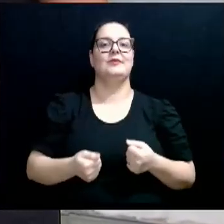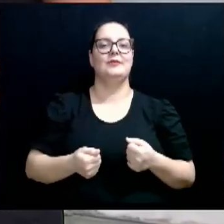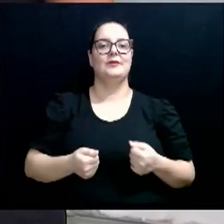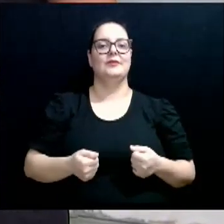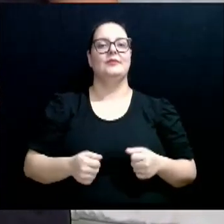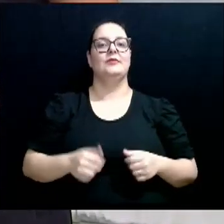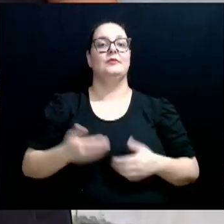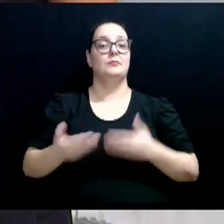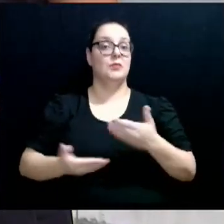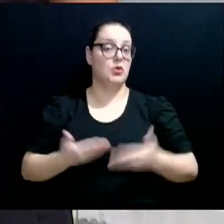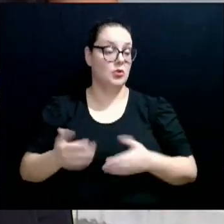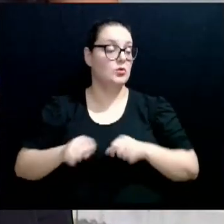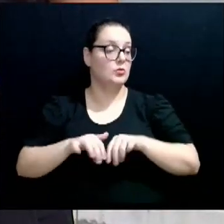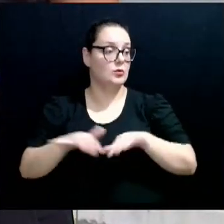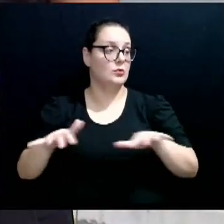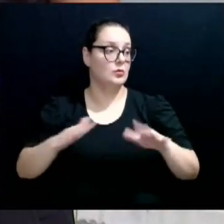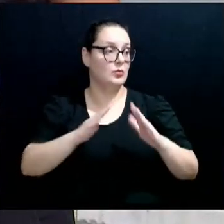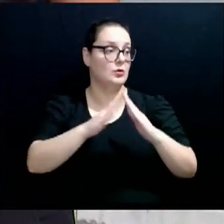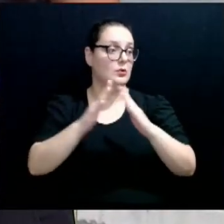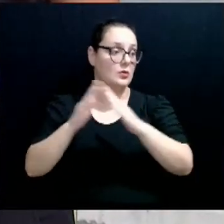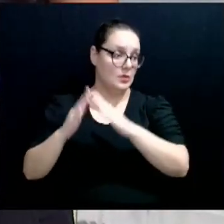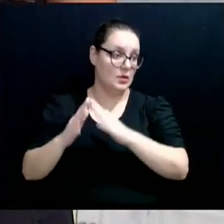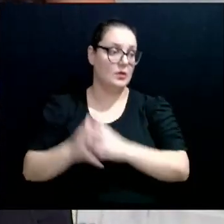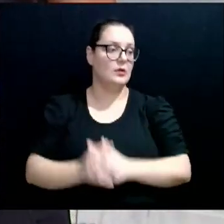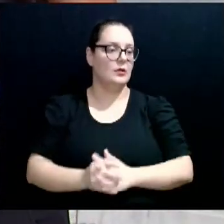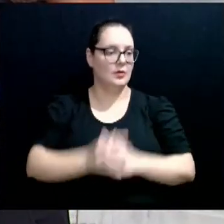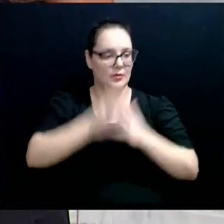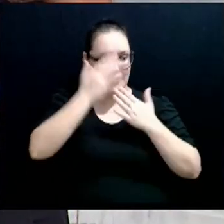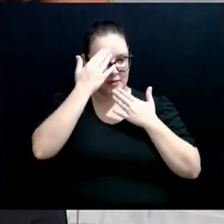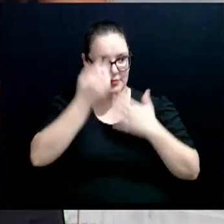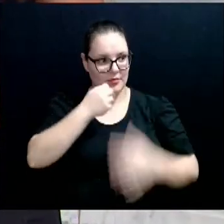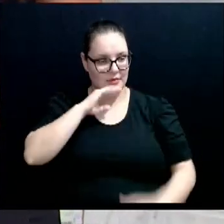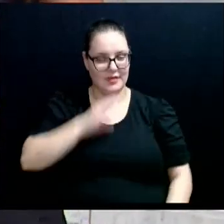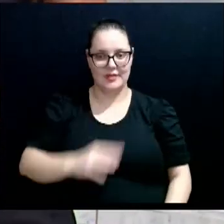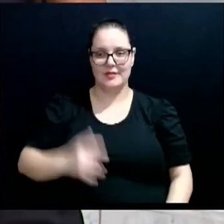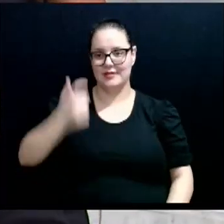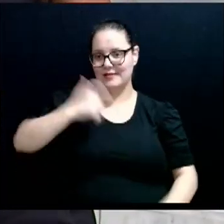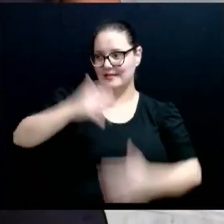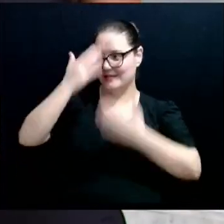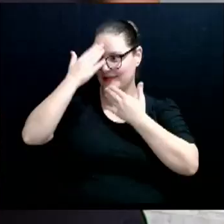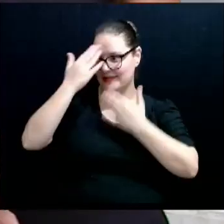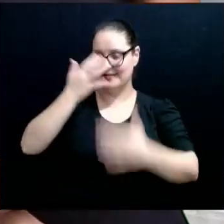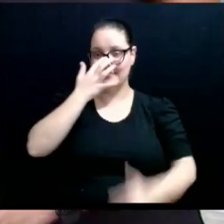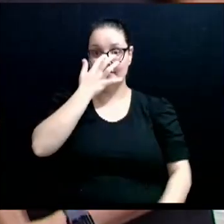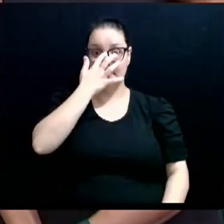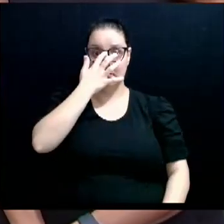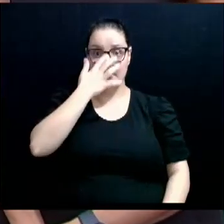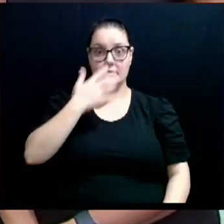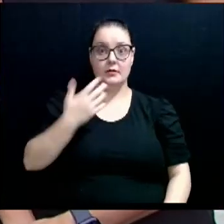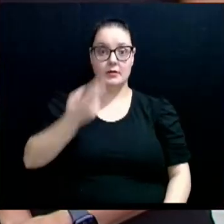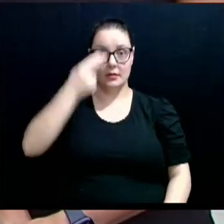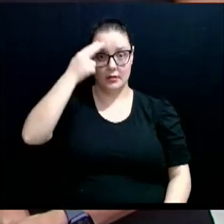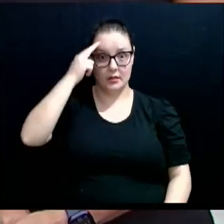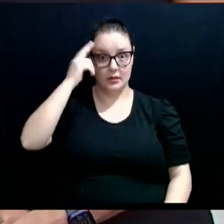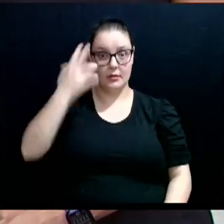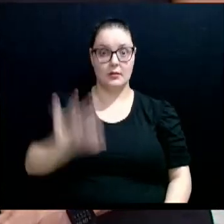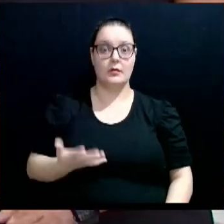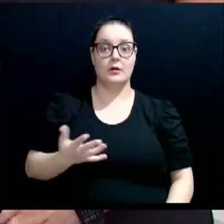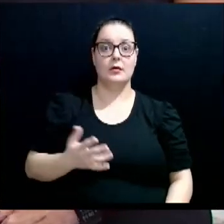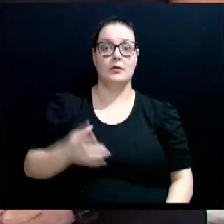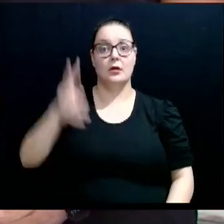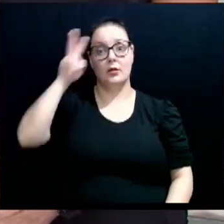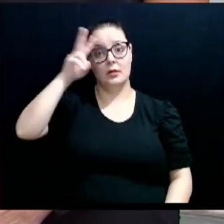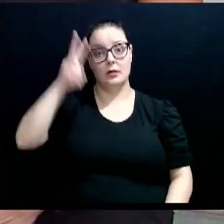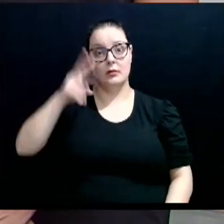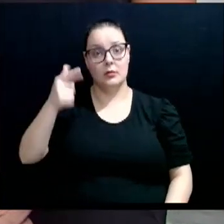o pessoal que está em casa, viu? Muito obrigado, uma boa tarde. Eu que agradeço. E Gabriel, então, só relembrando, então, como a